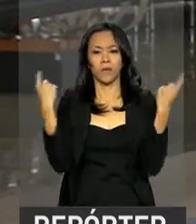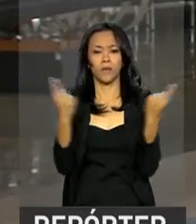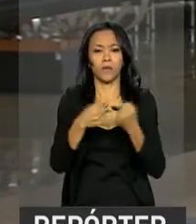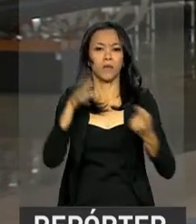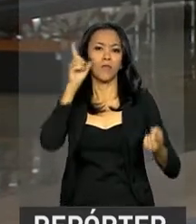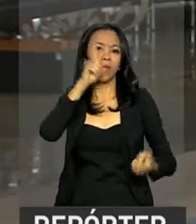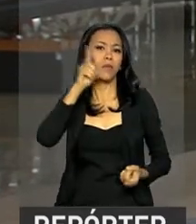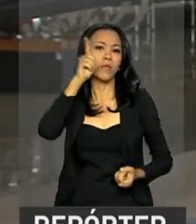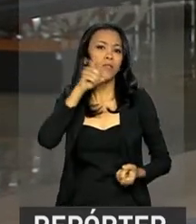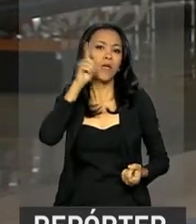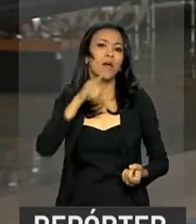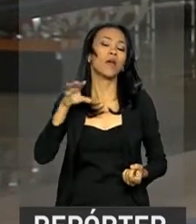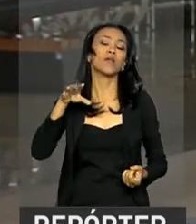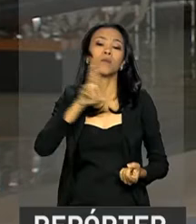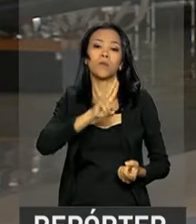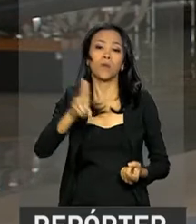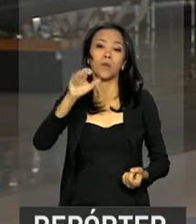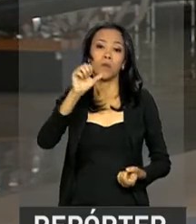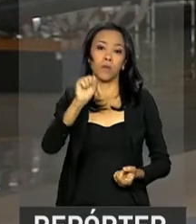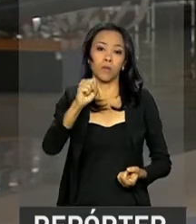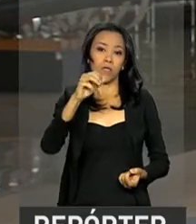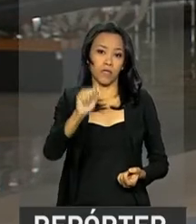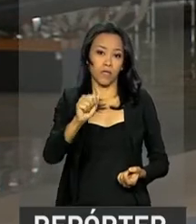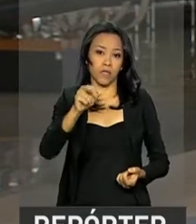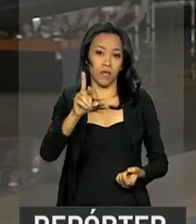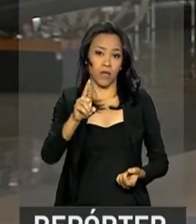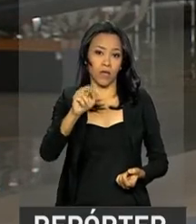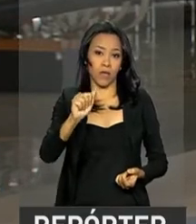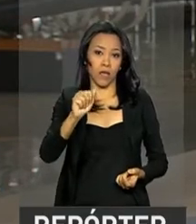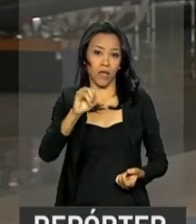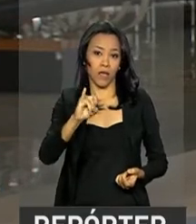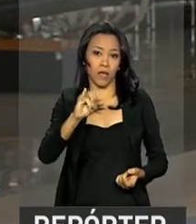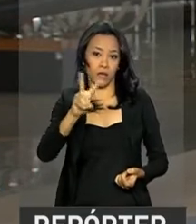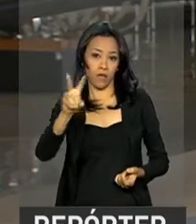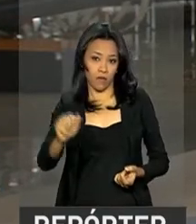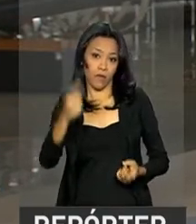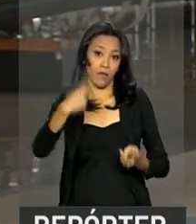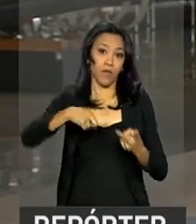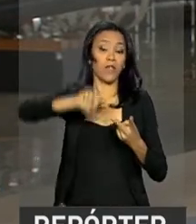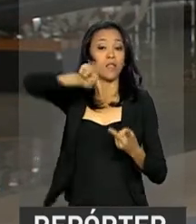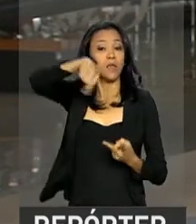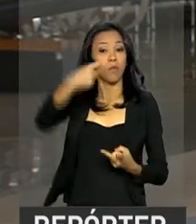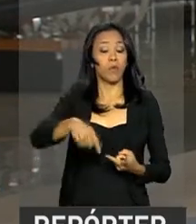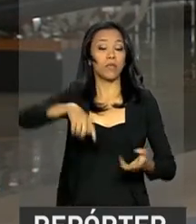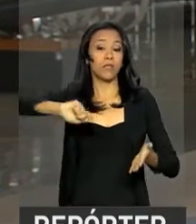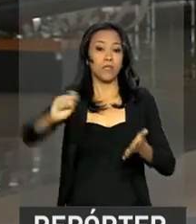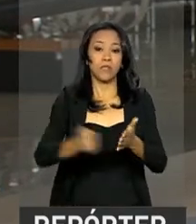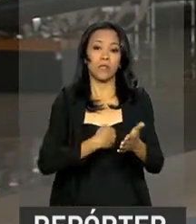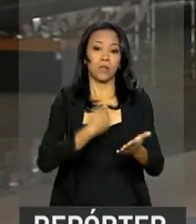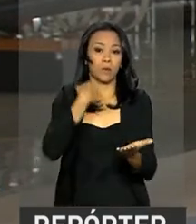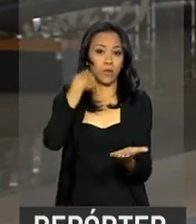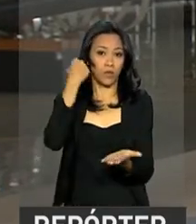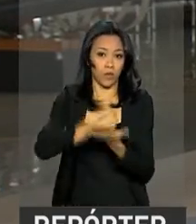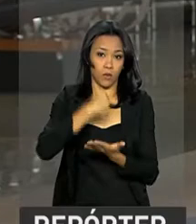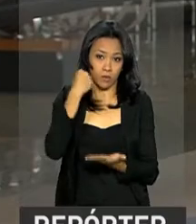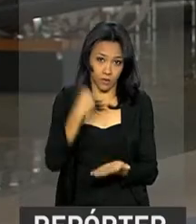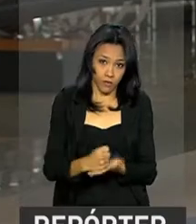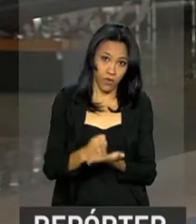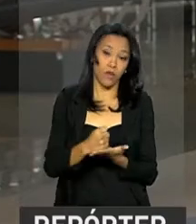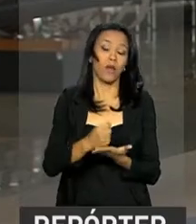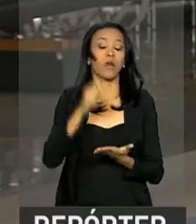saraiva felipe do pmdb de minas gerais e depois participa da assinatura de contrato de financiamento